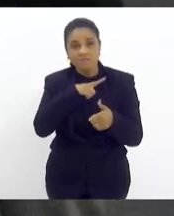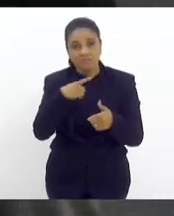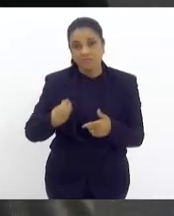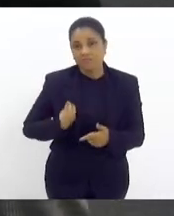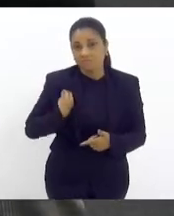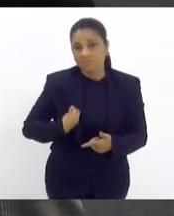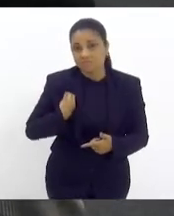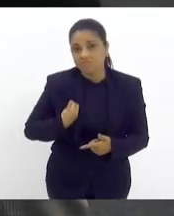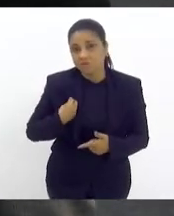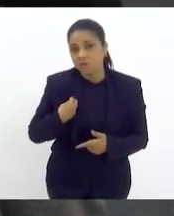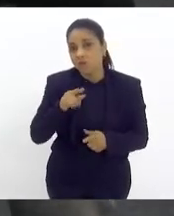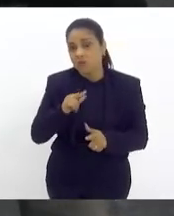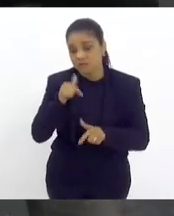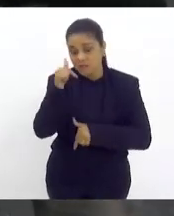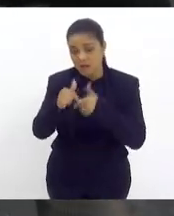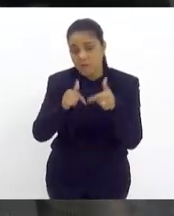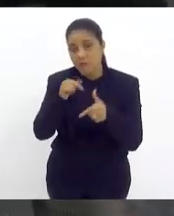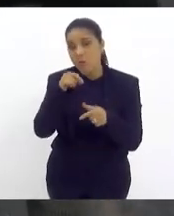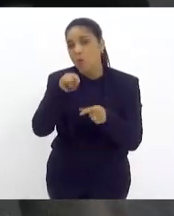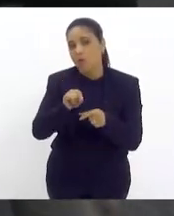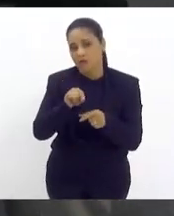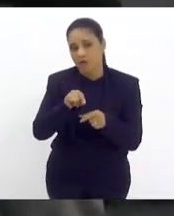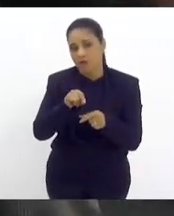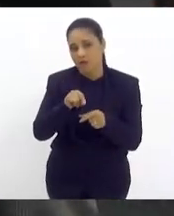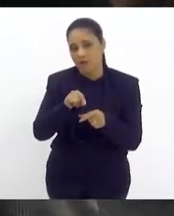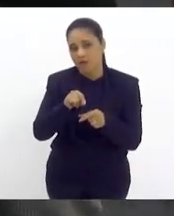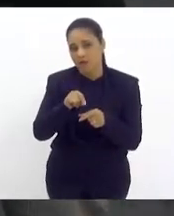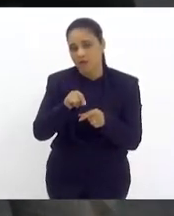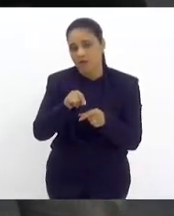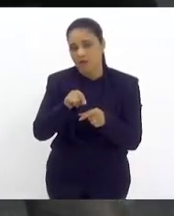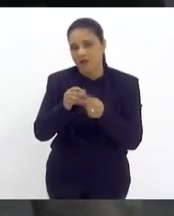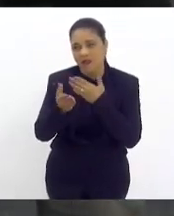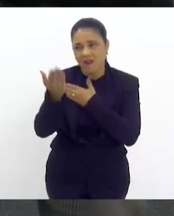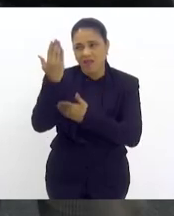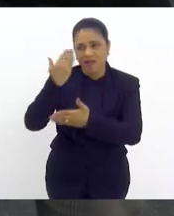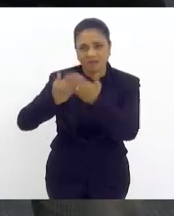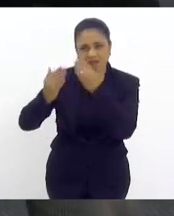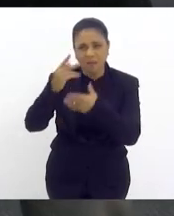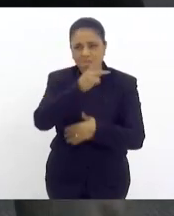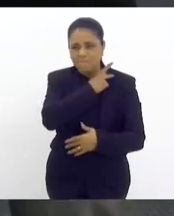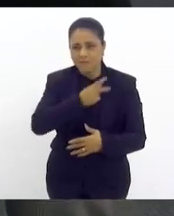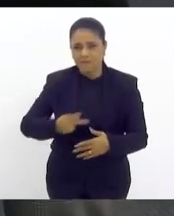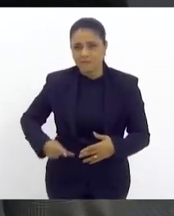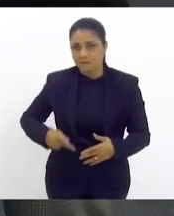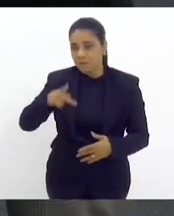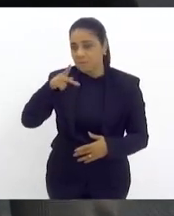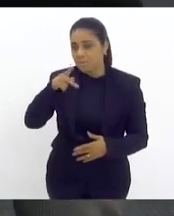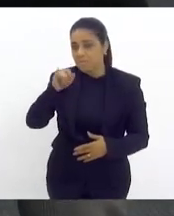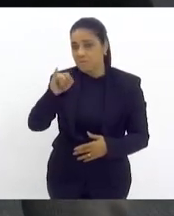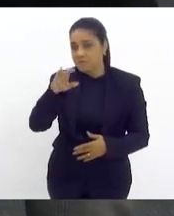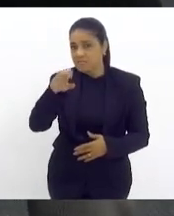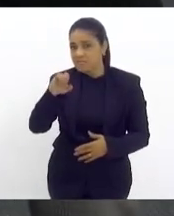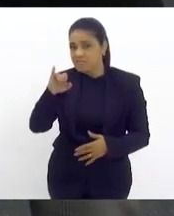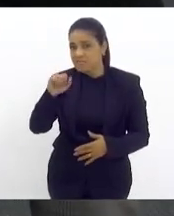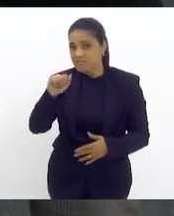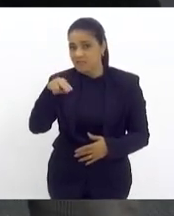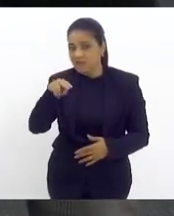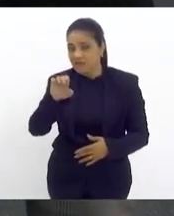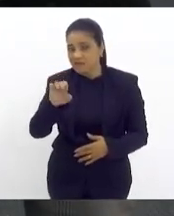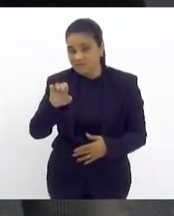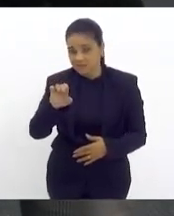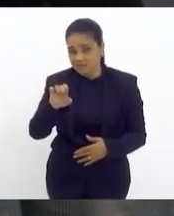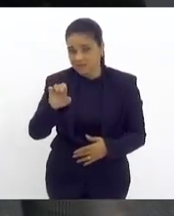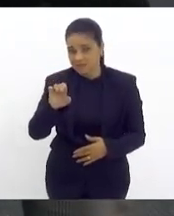e funciona desde a época do presidente picciani e isso foi tema